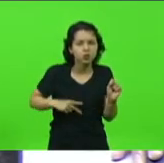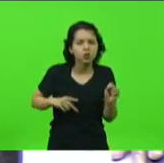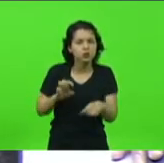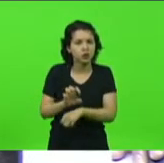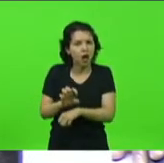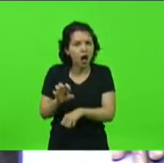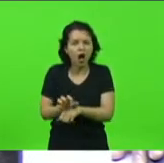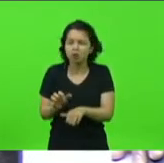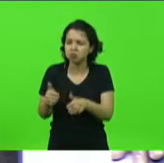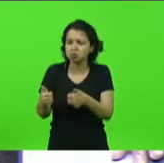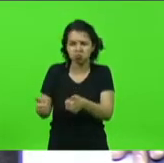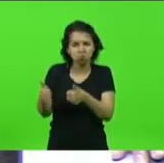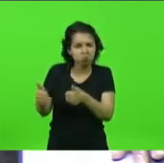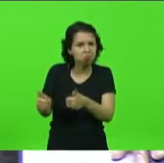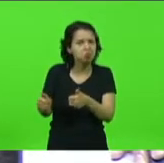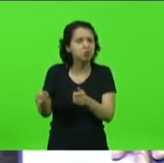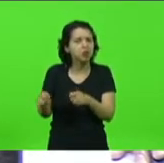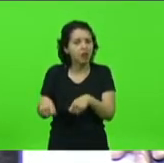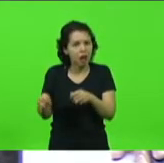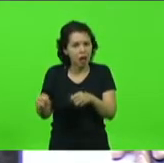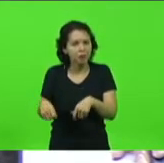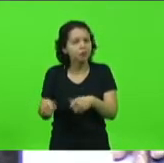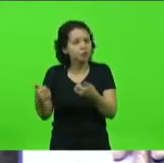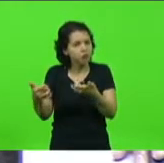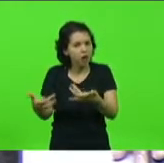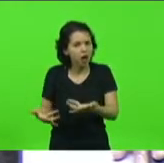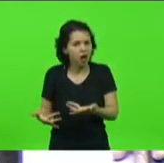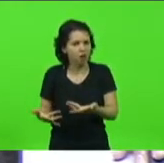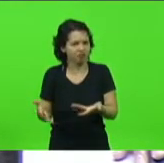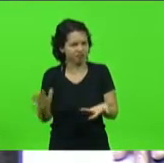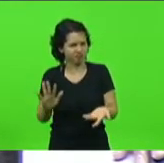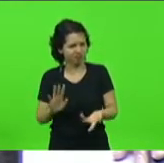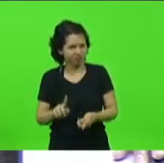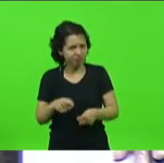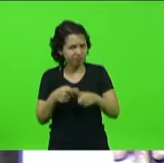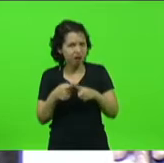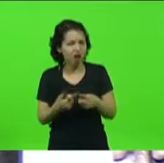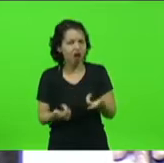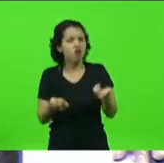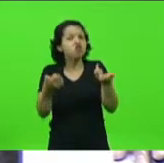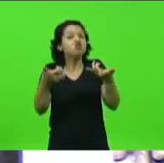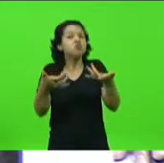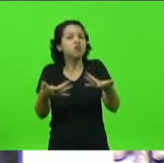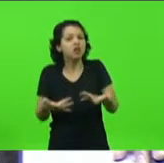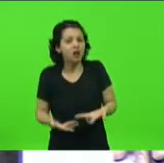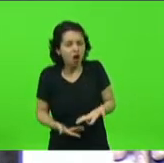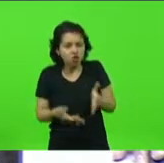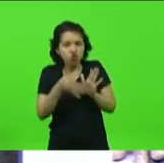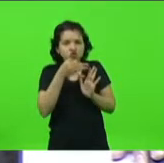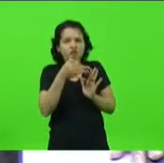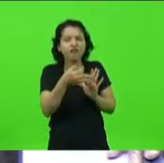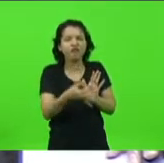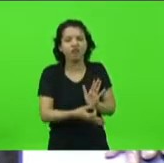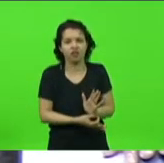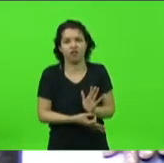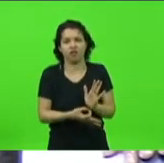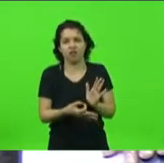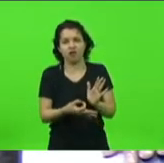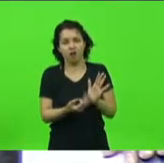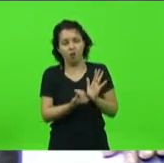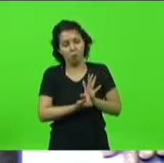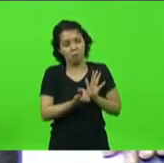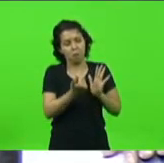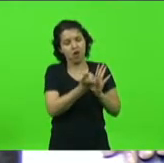ótimo, dá para justificar isso. Agora, justificar uma reposição